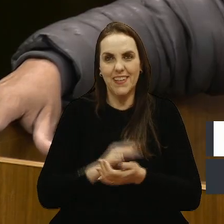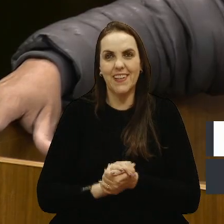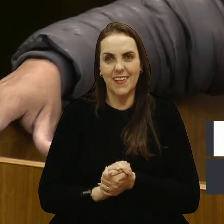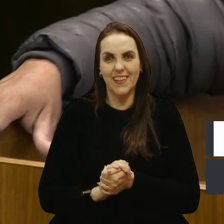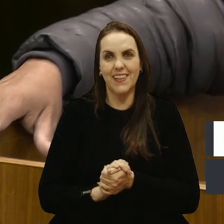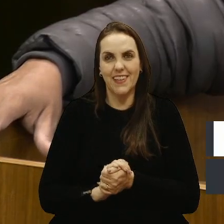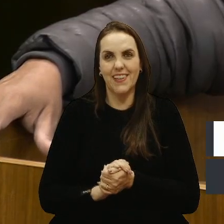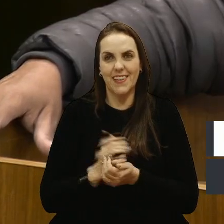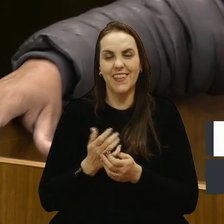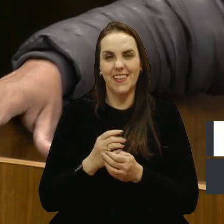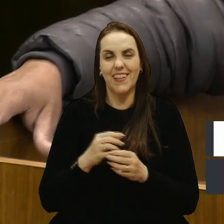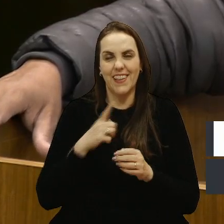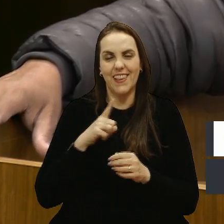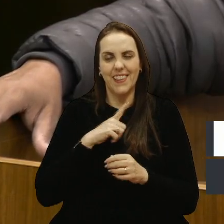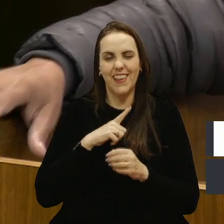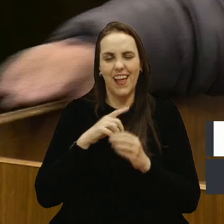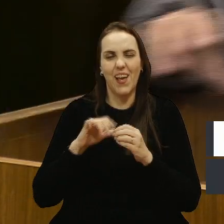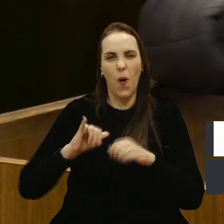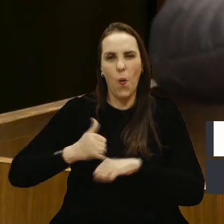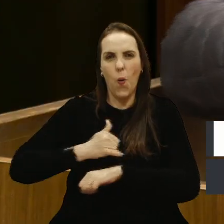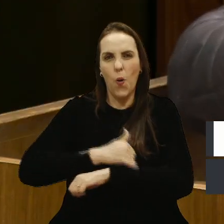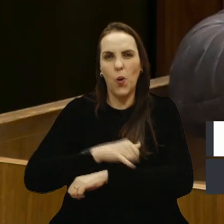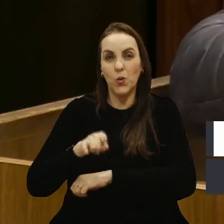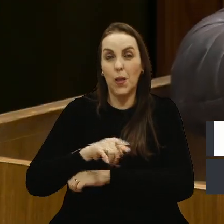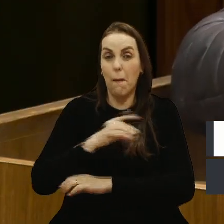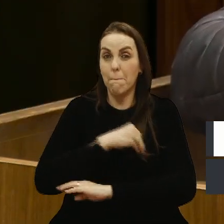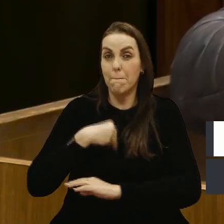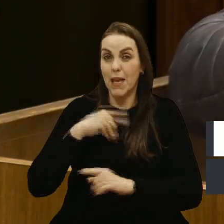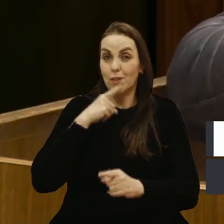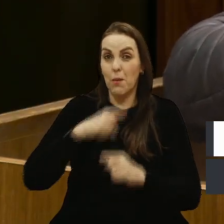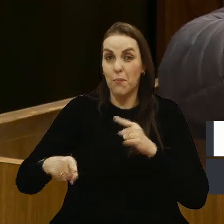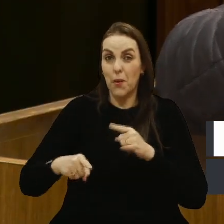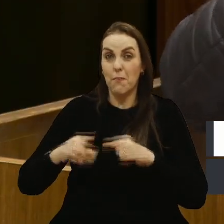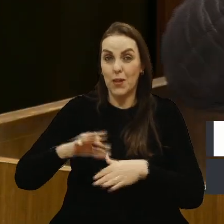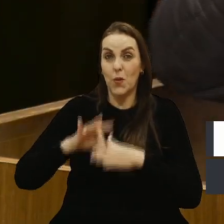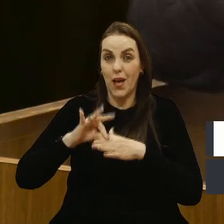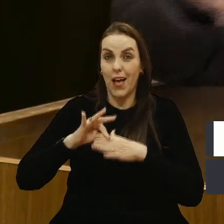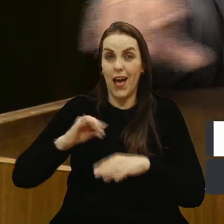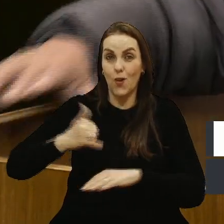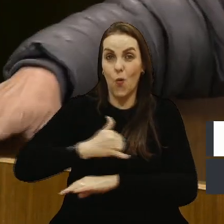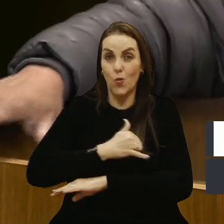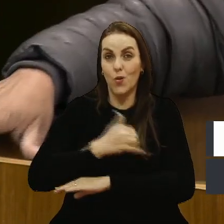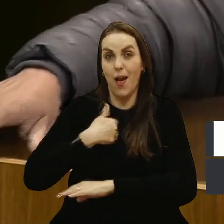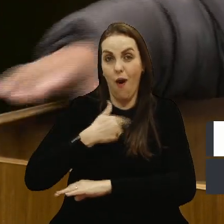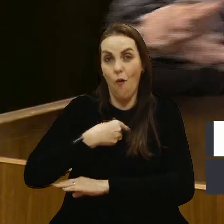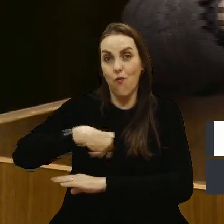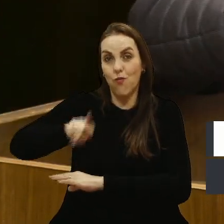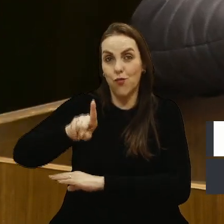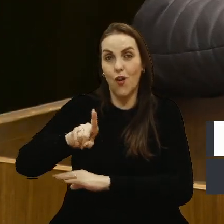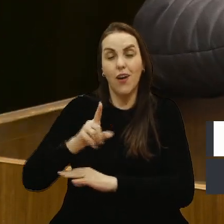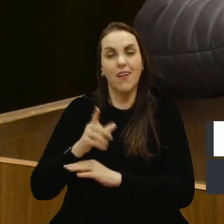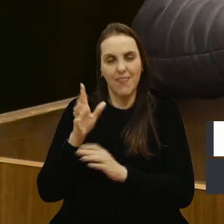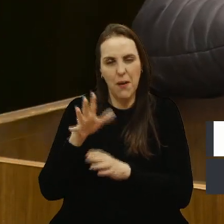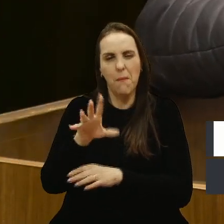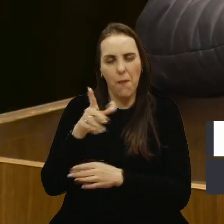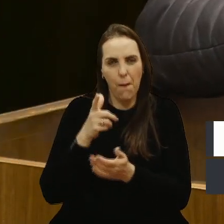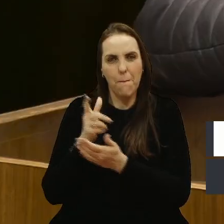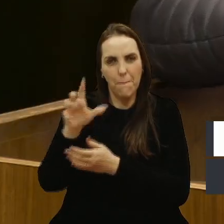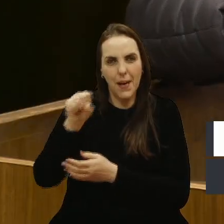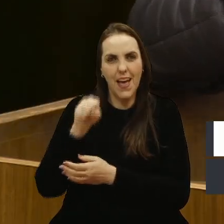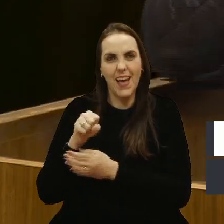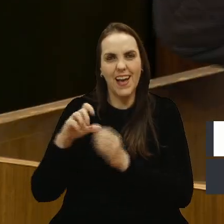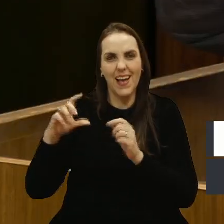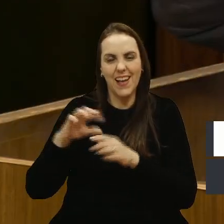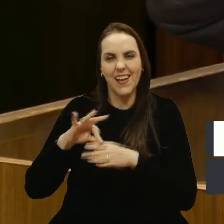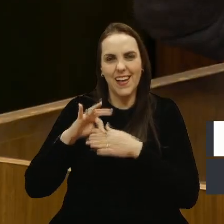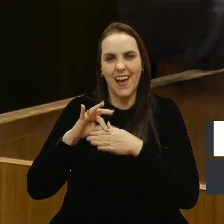um granitinho que ela gosta muito. O médico proibiu ela de comer carne gorda, mas quando eu vou lá, ela só vai lá e pega aquela carninha lá para nós